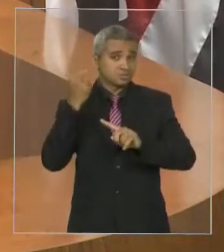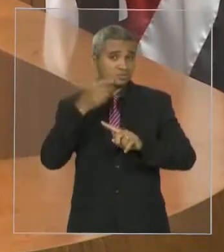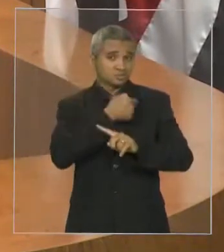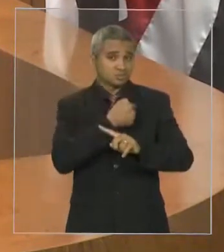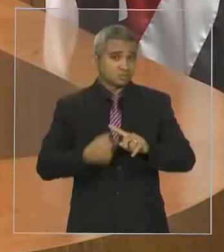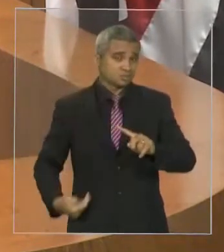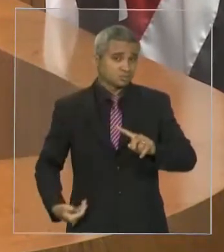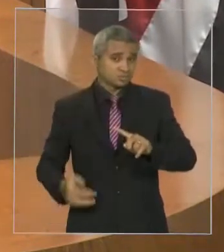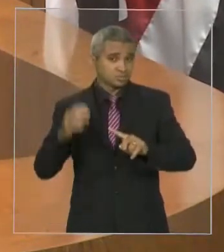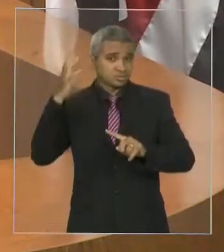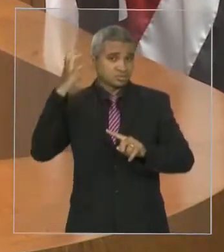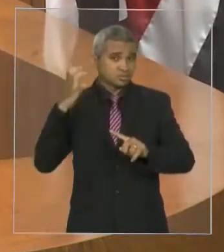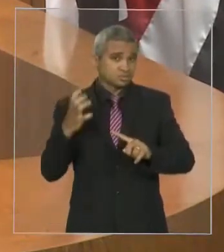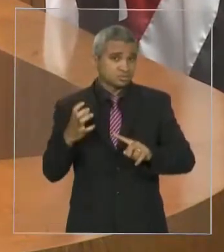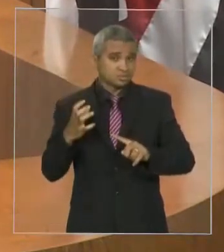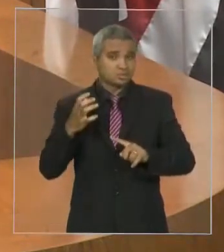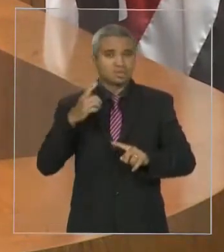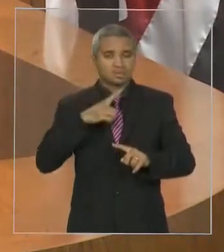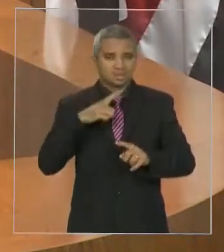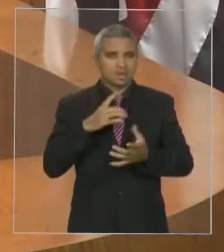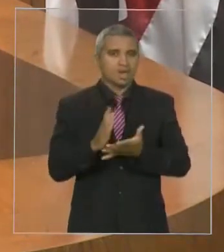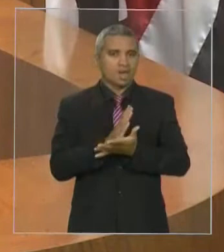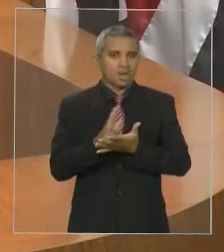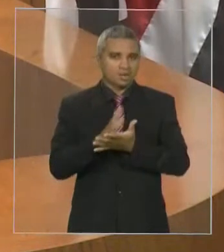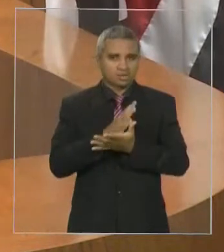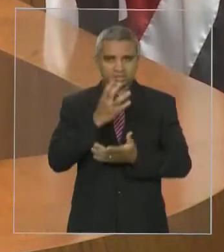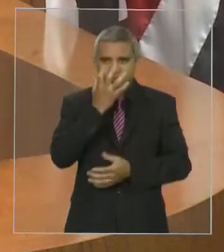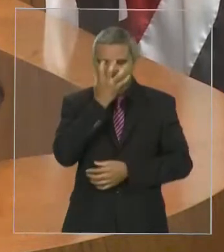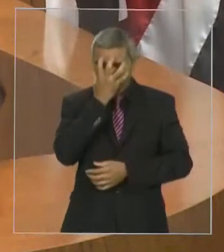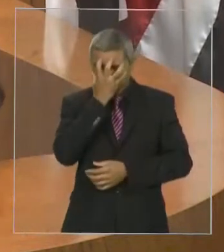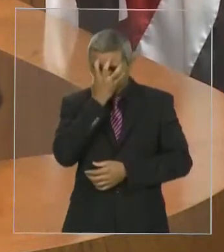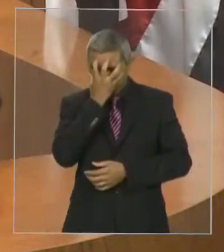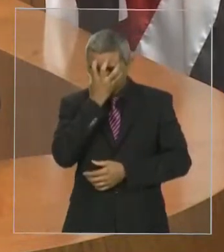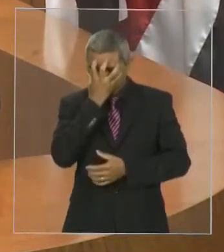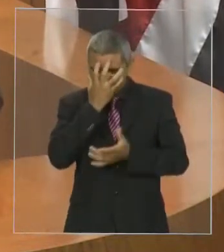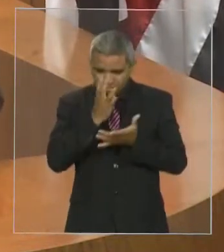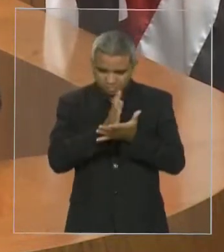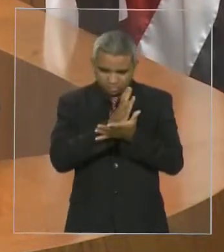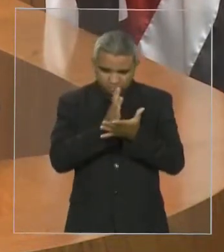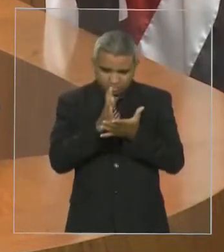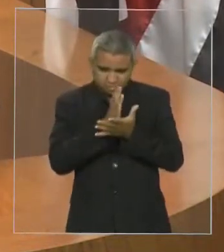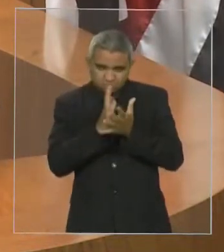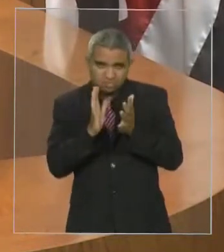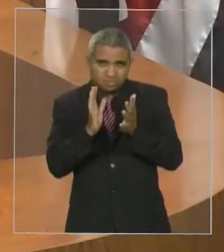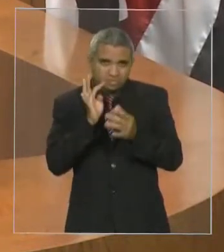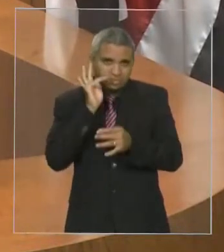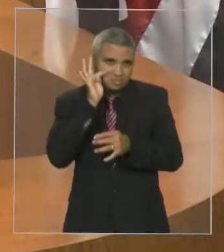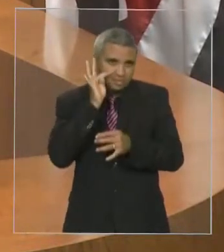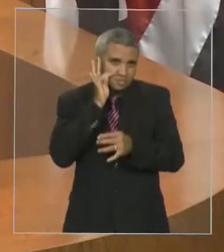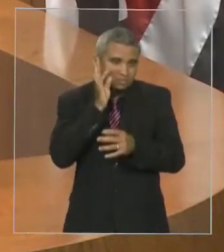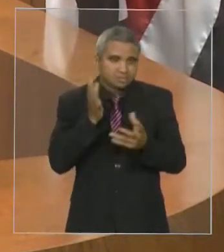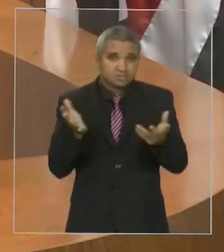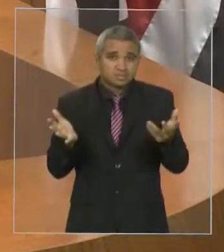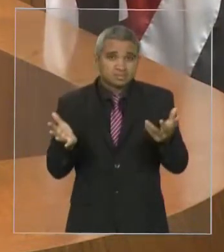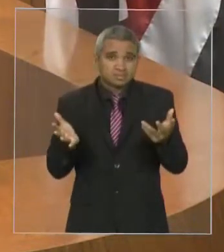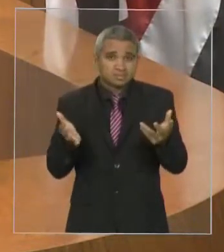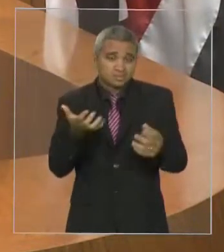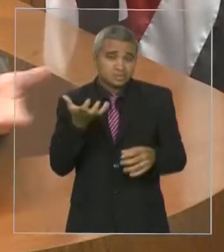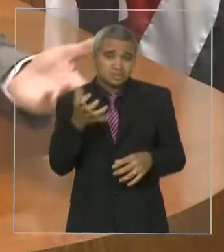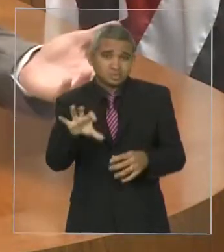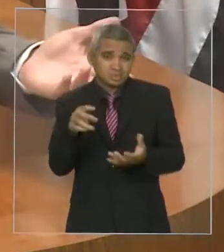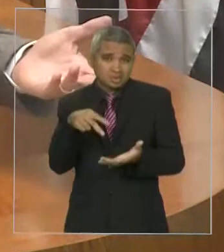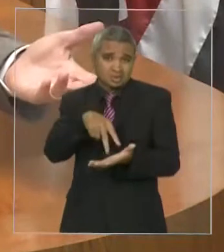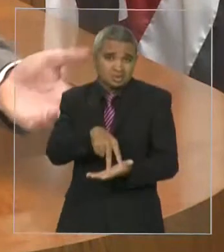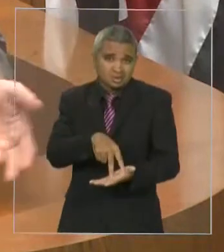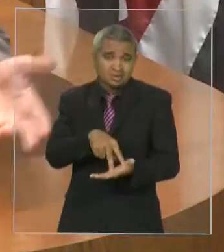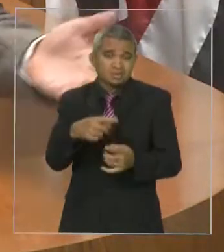colegas aqui envergonhados, acabrunhados, deputado Souza Neto, sem querer ir para a tribuna defender o governo, porque não tinha o que